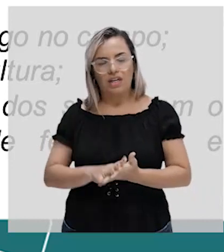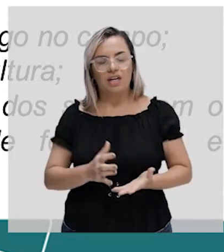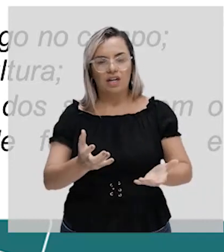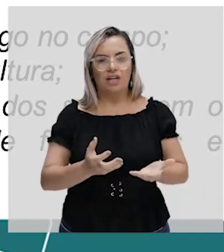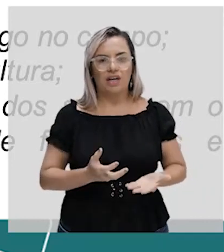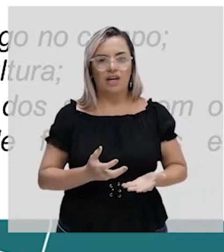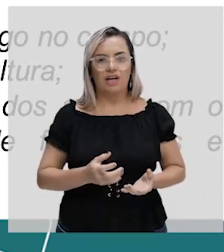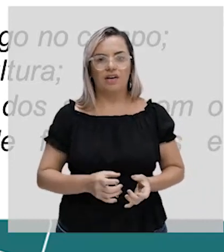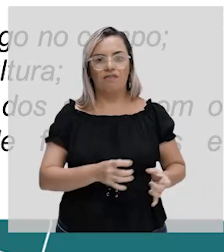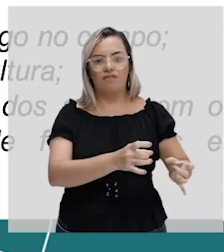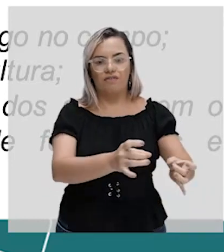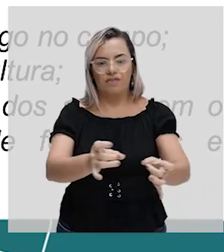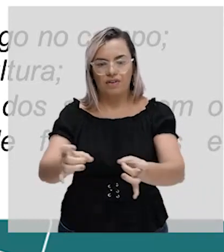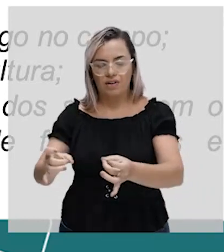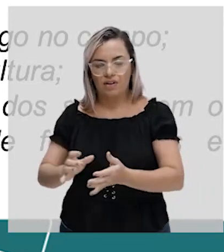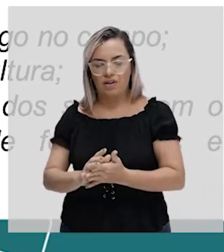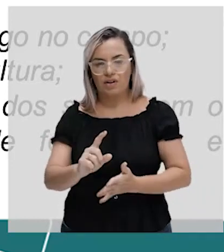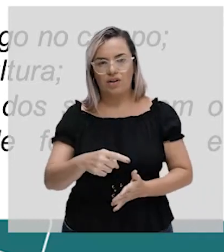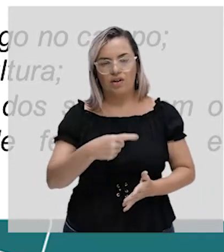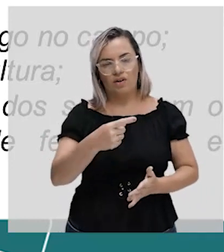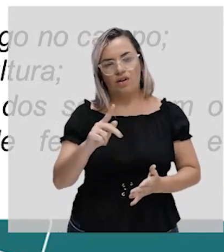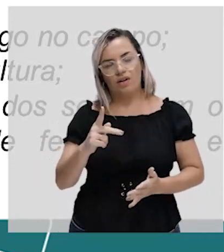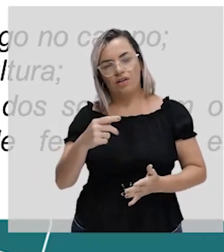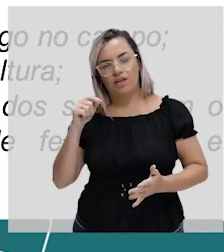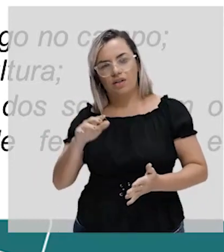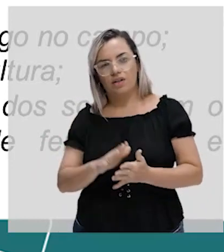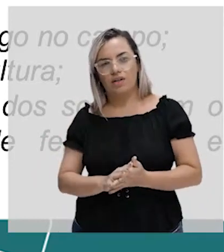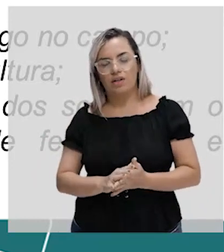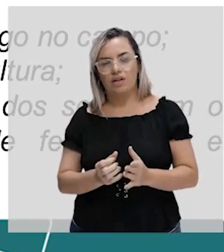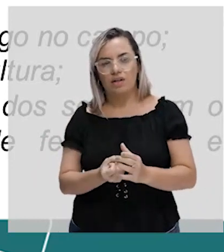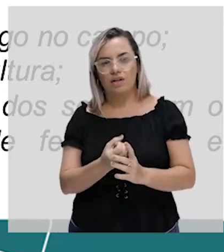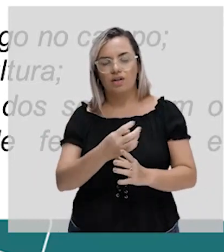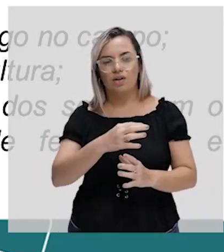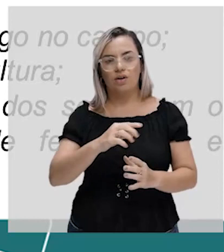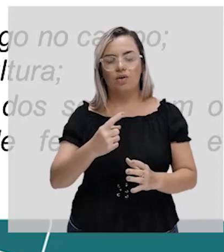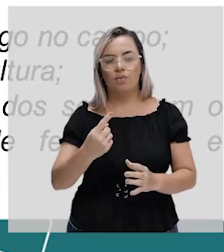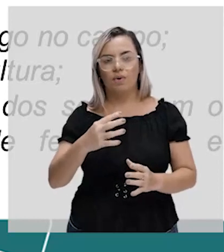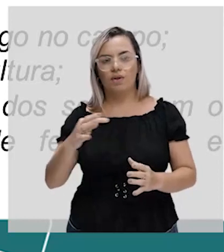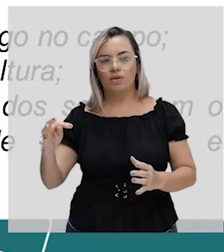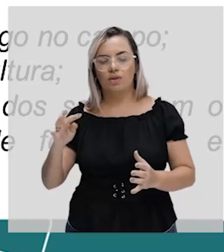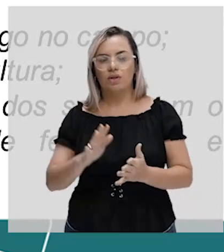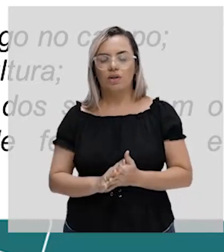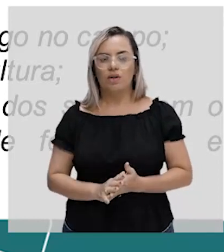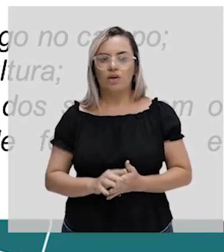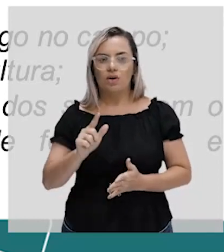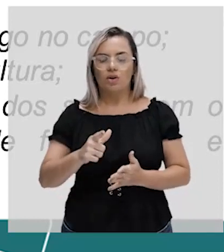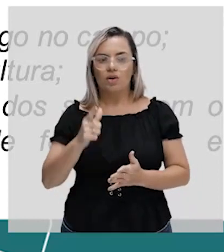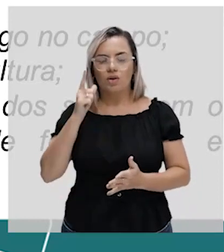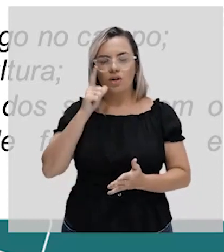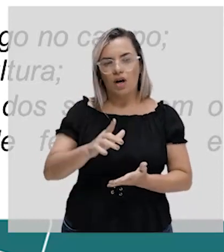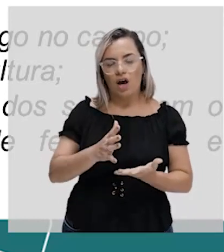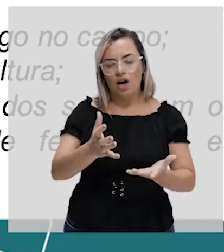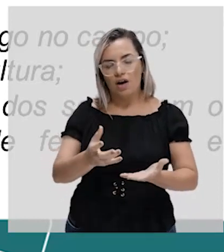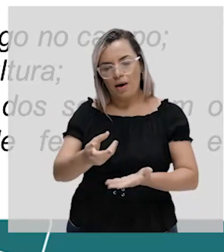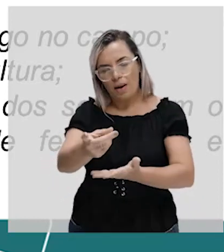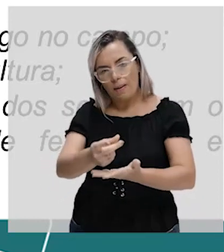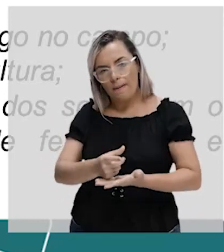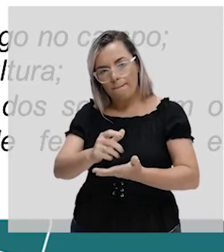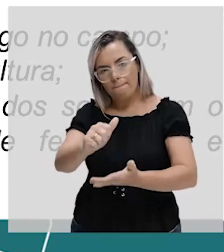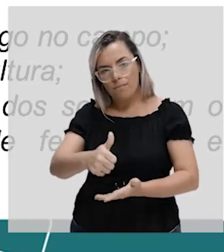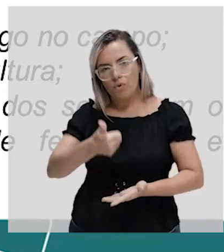Então imagina, se ele tem 1 hectare, ele produz 1 tonelada. Então ele ganha, por exemplo, R$ 1 milhão. Estou facilitando a conta. Tá?